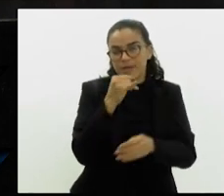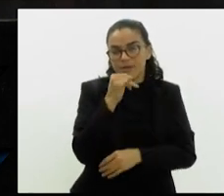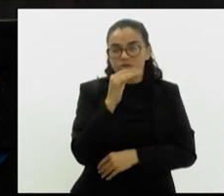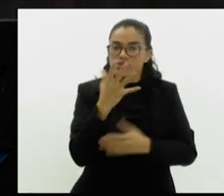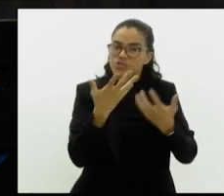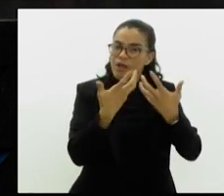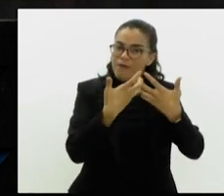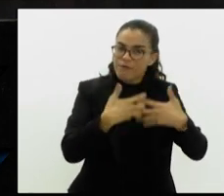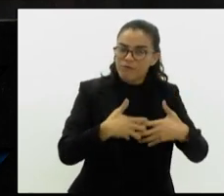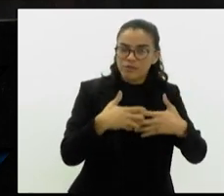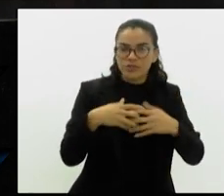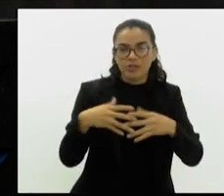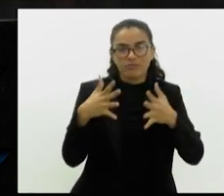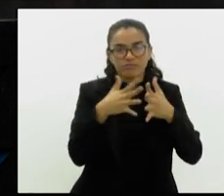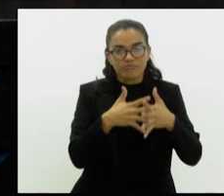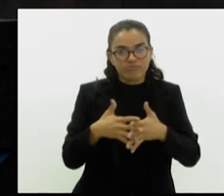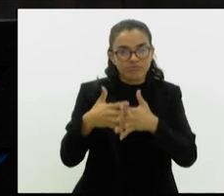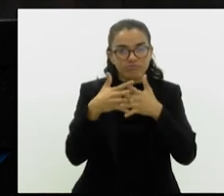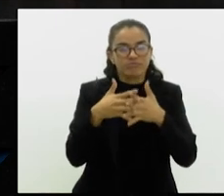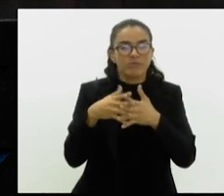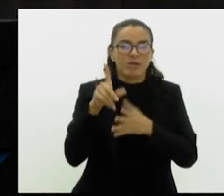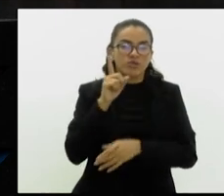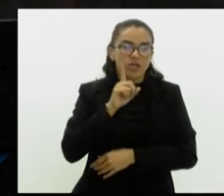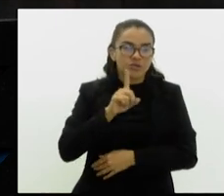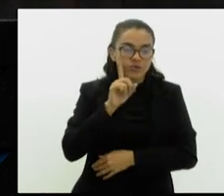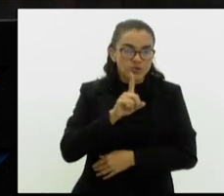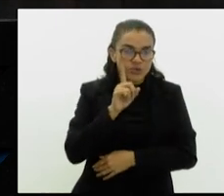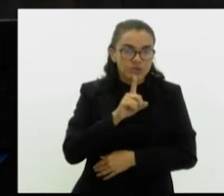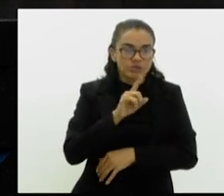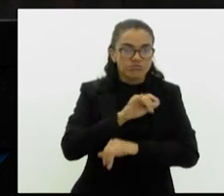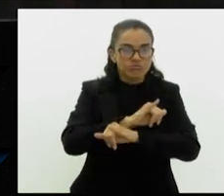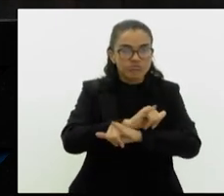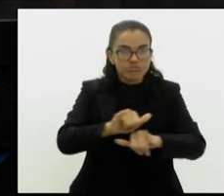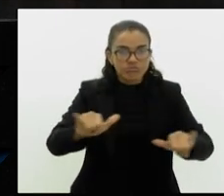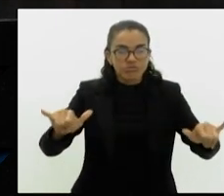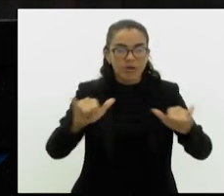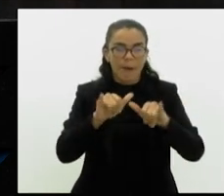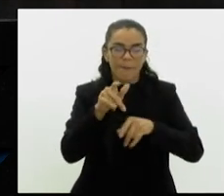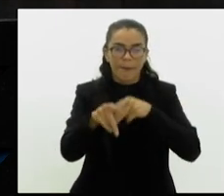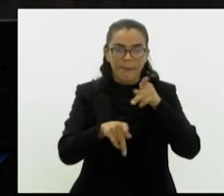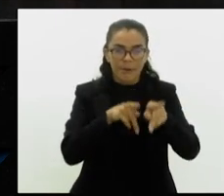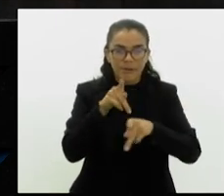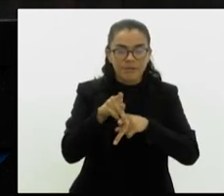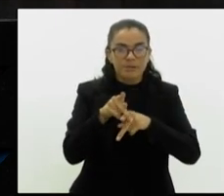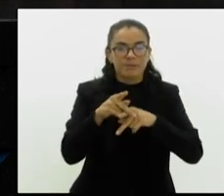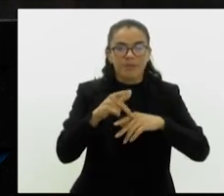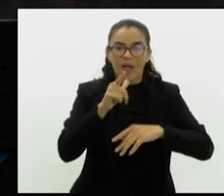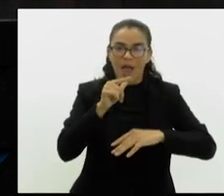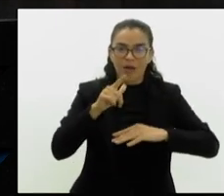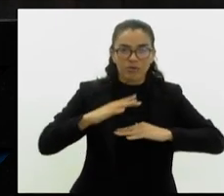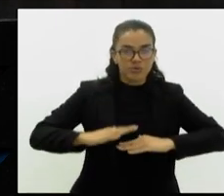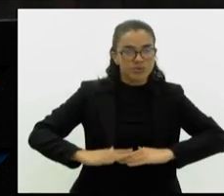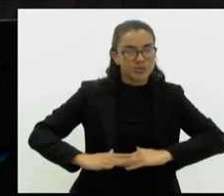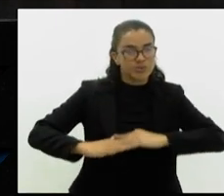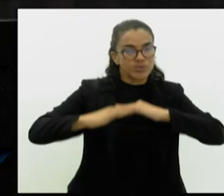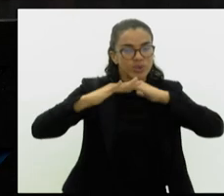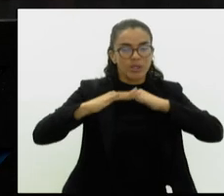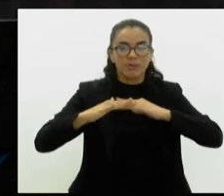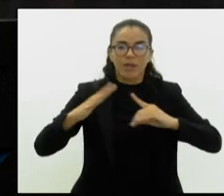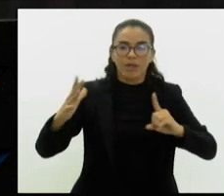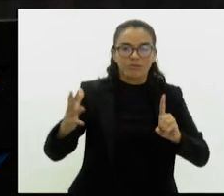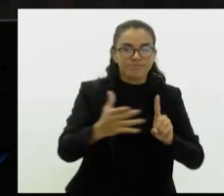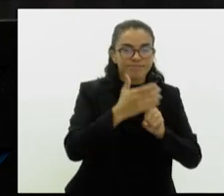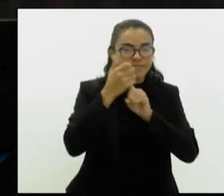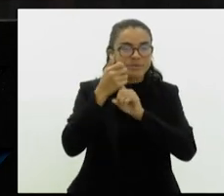Estados Unidos para alertar a população em caso de enchentes em caso de sequestro de crianças